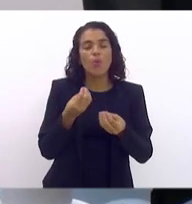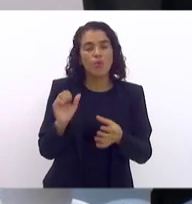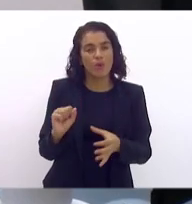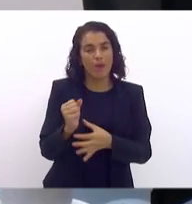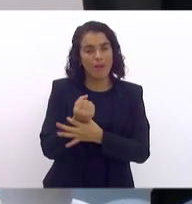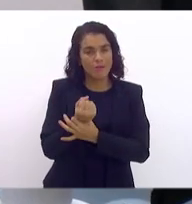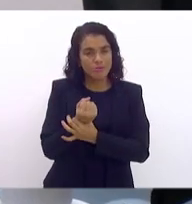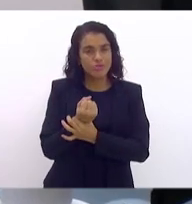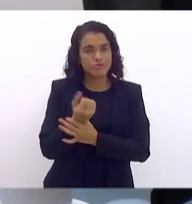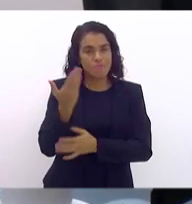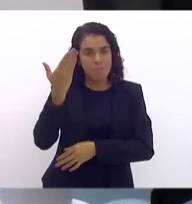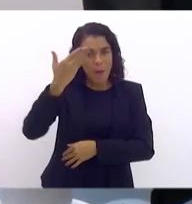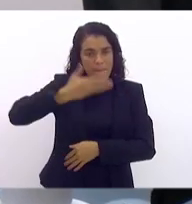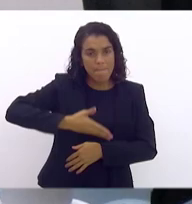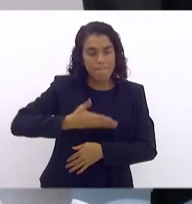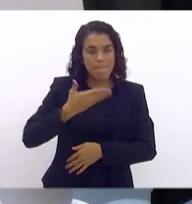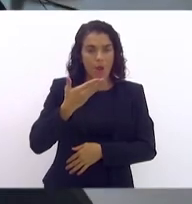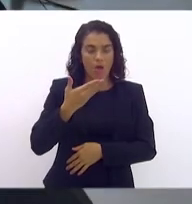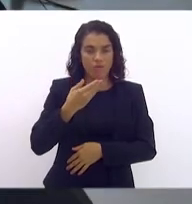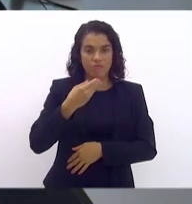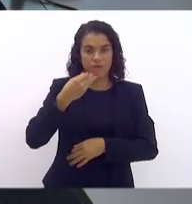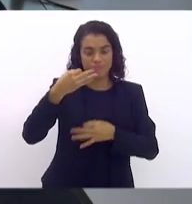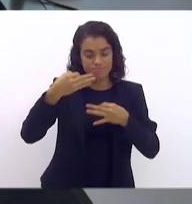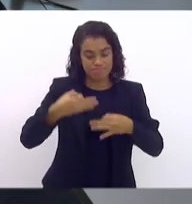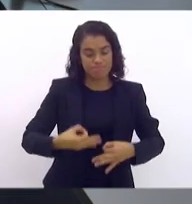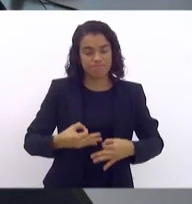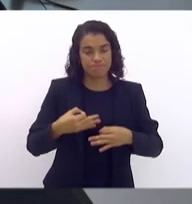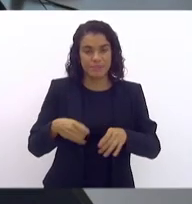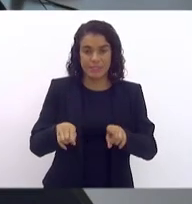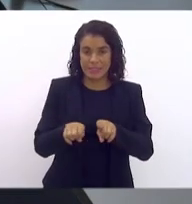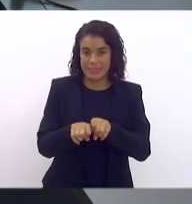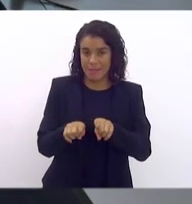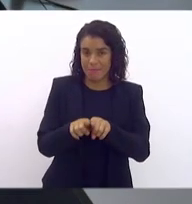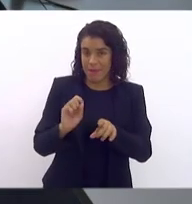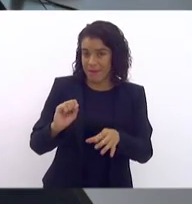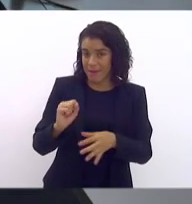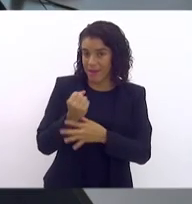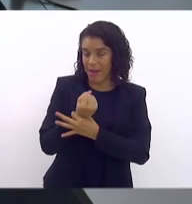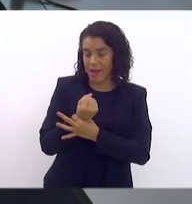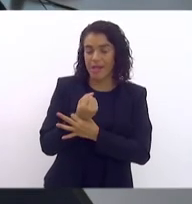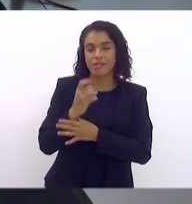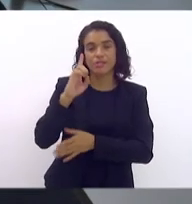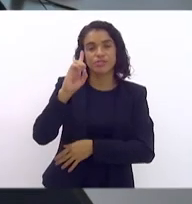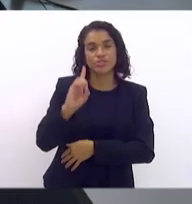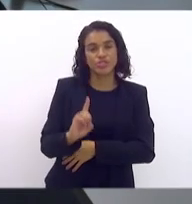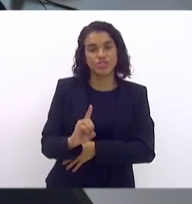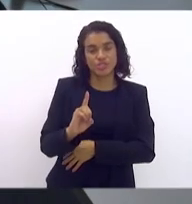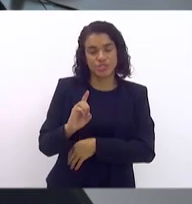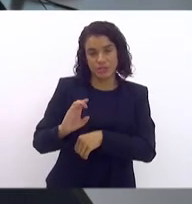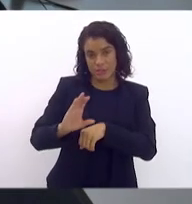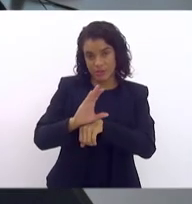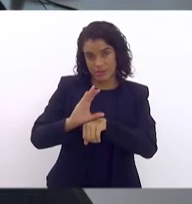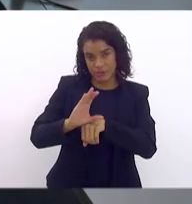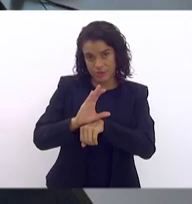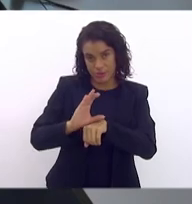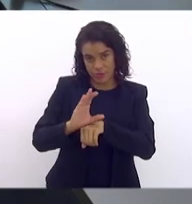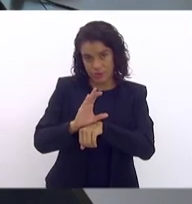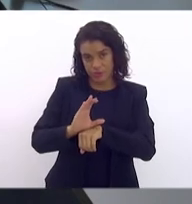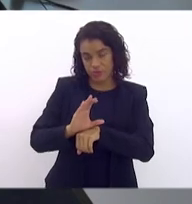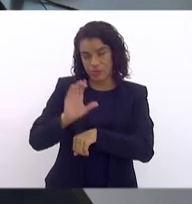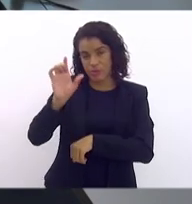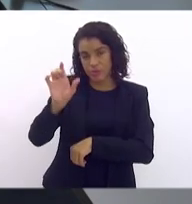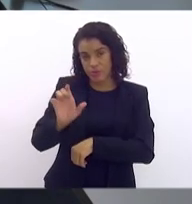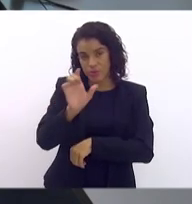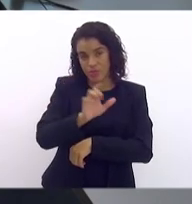uma produção de provas eficiente e que ao mesmo tempo Garanta os direitos constitucionais dos